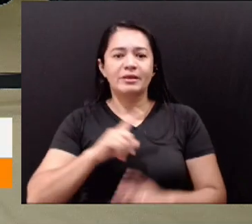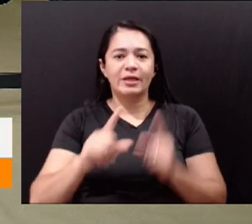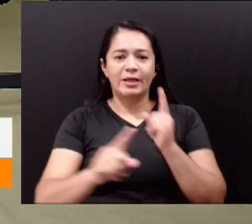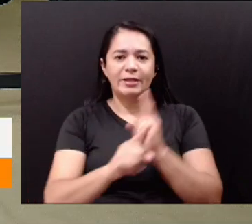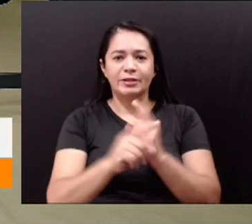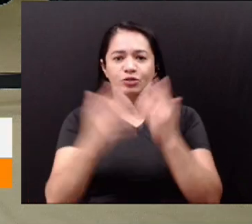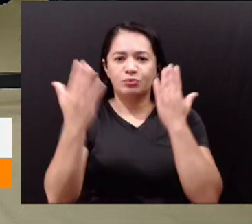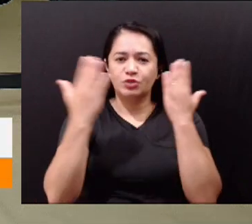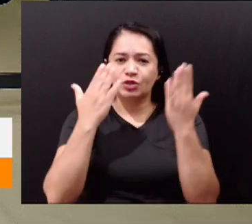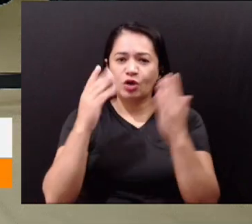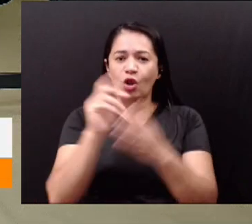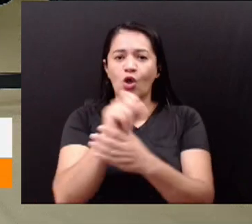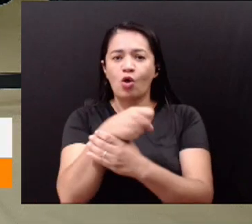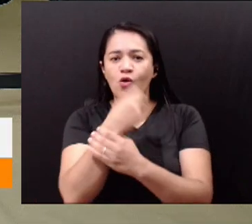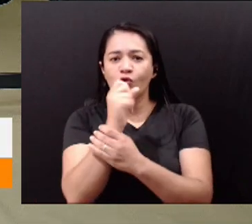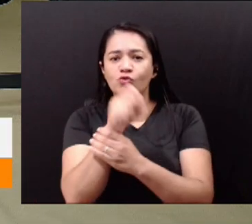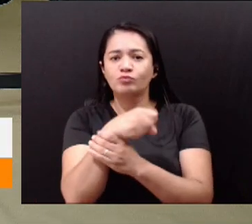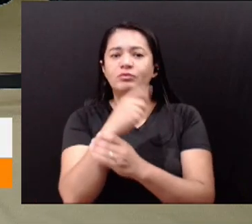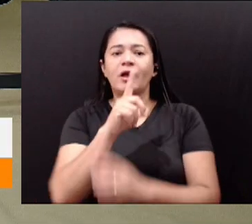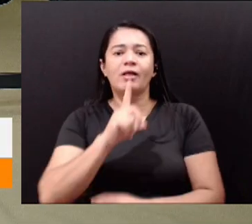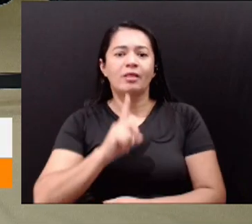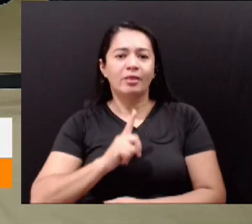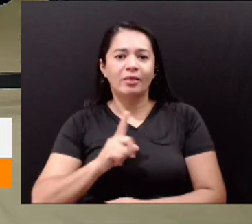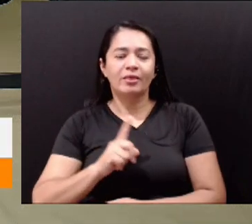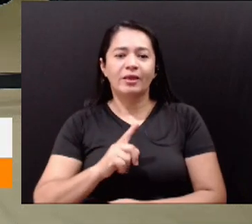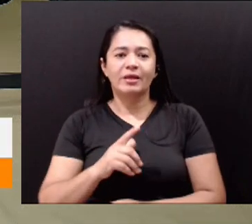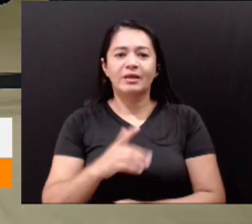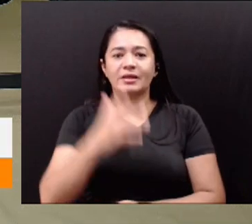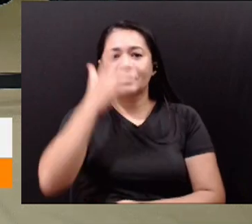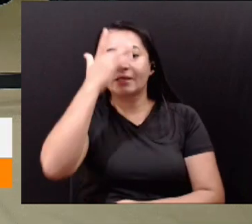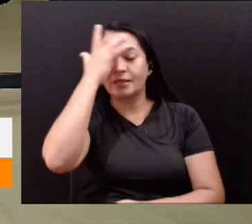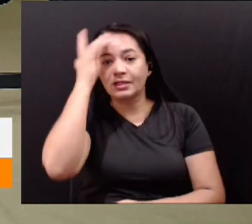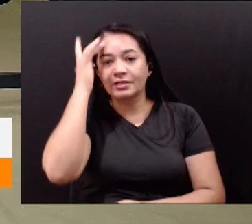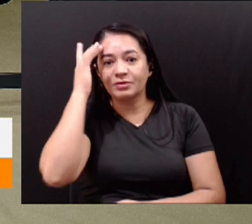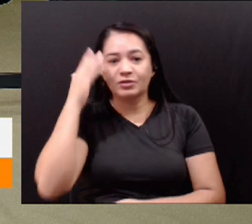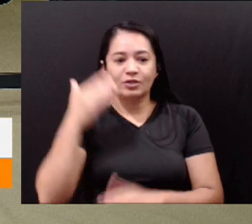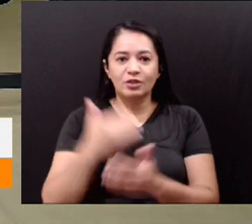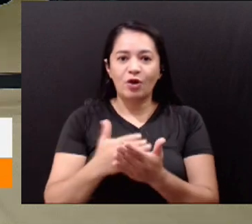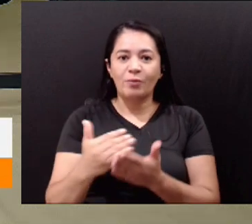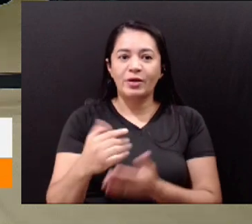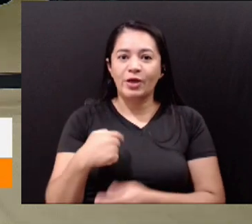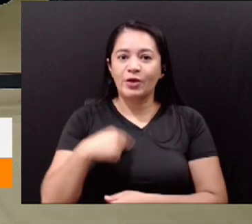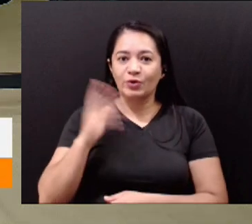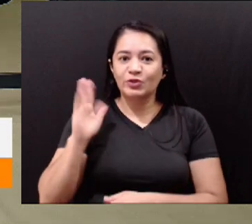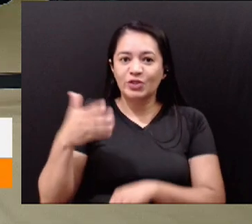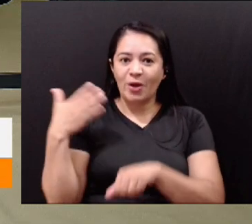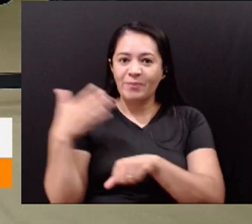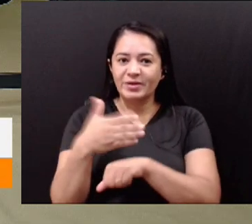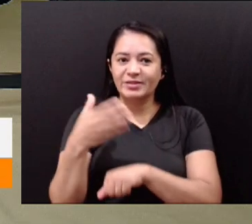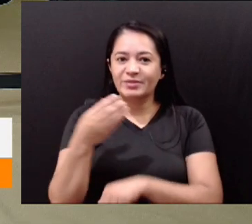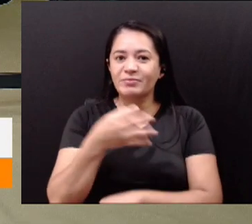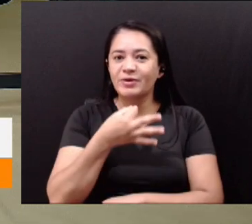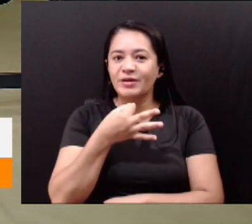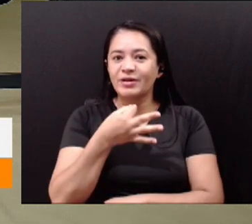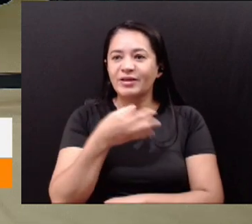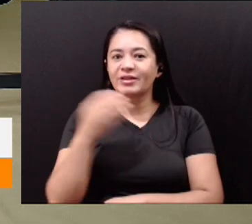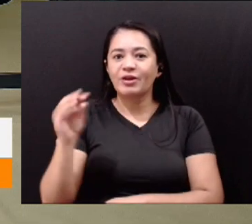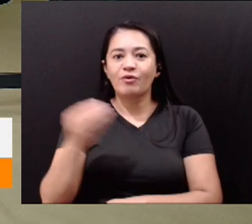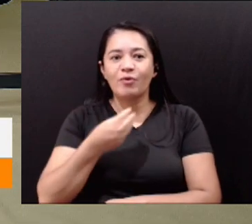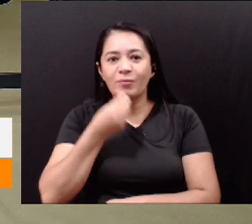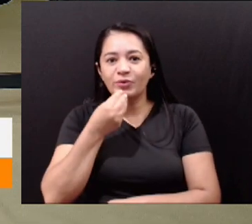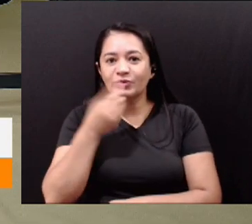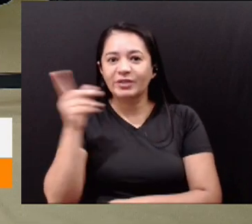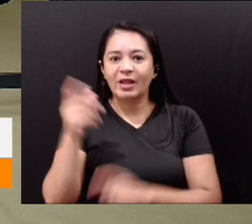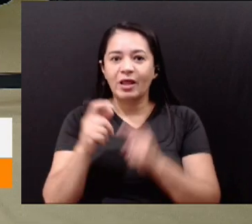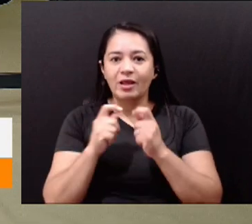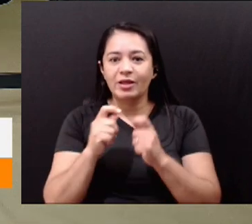fica de um jeito, quando eles entram, eu já participei, já tive a oportunidade de estar lá fazendo matéria, e eu pude perceber com os meus olhos